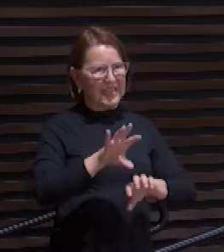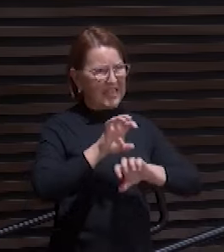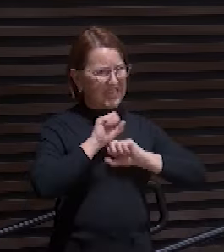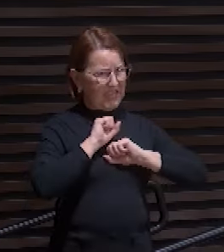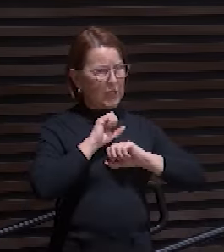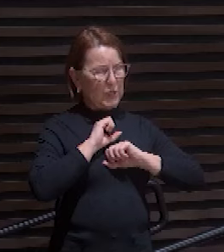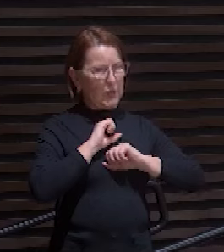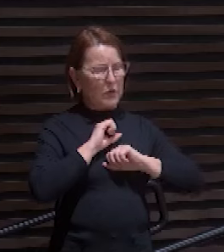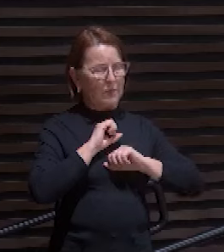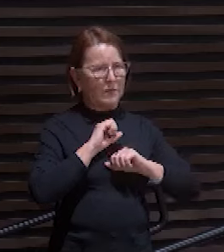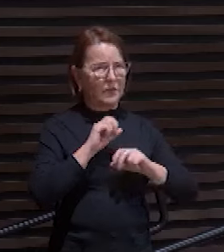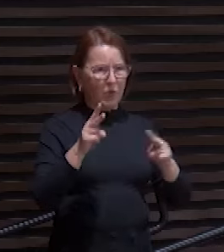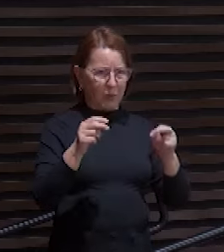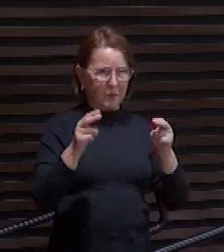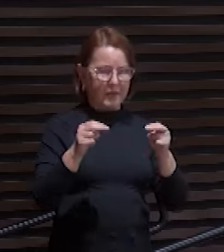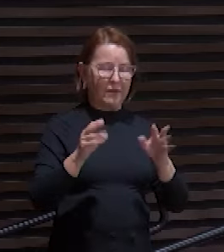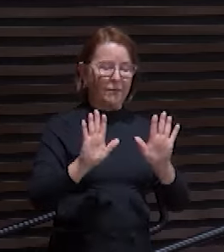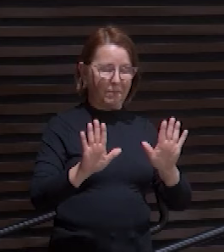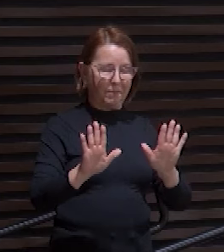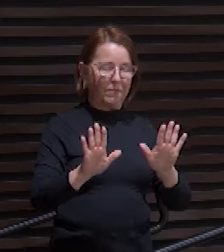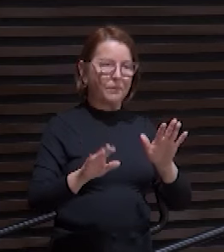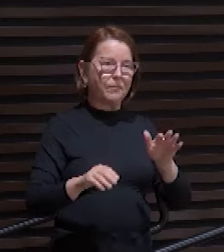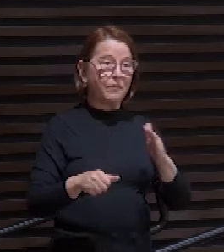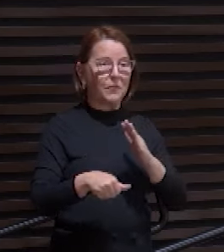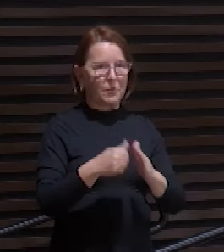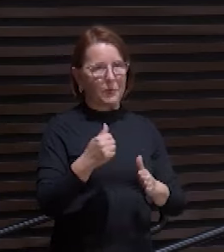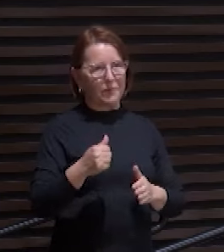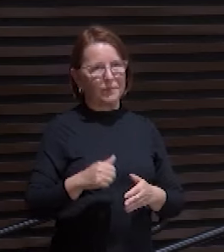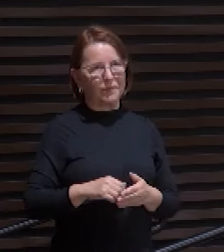vai encaixando aí, mas calma. Primeiro,